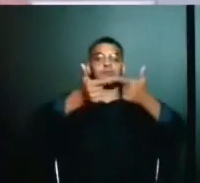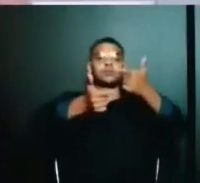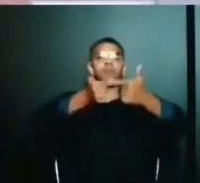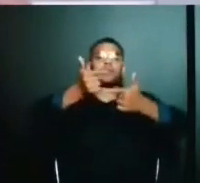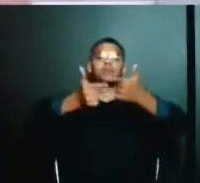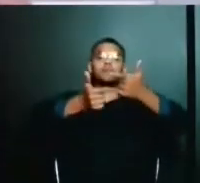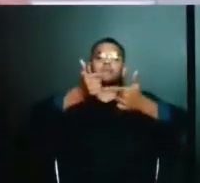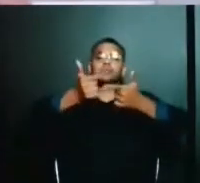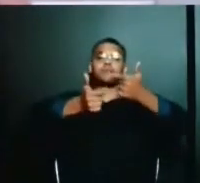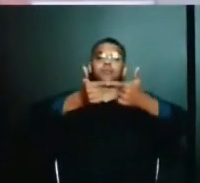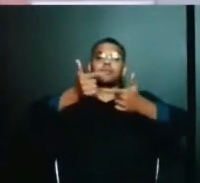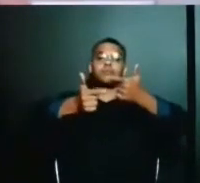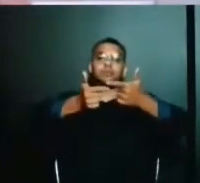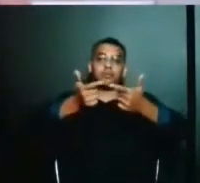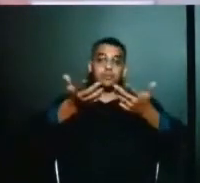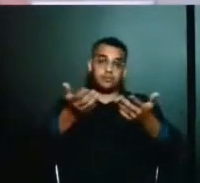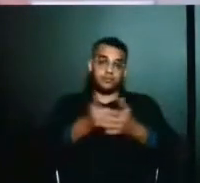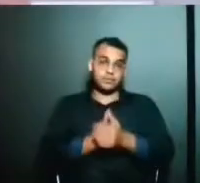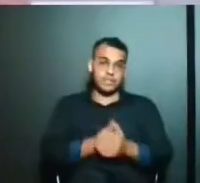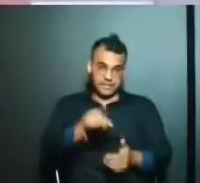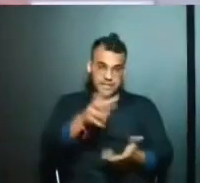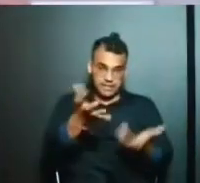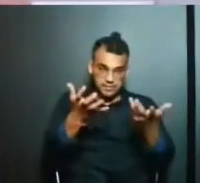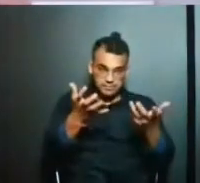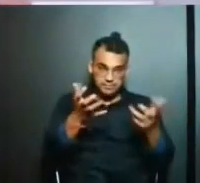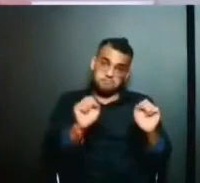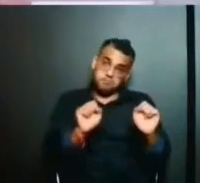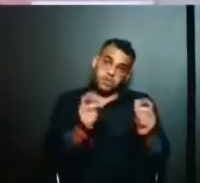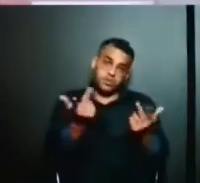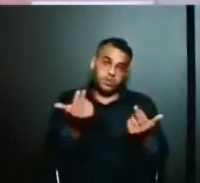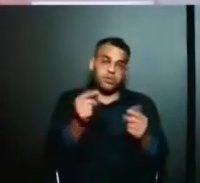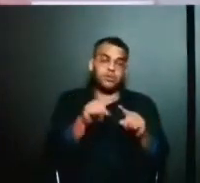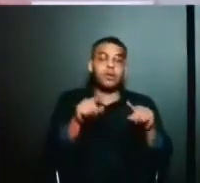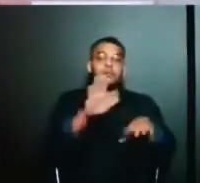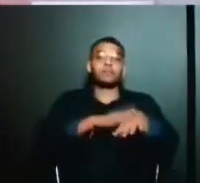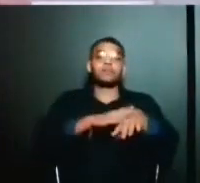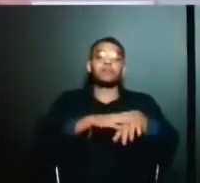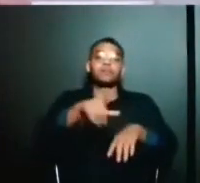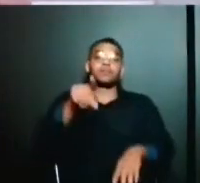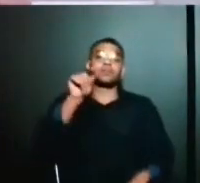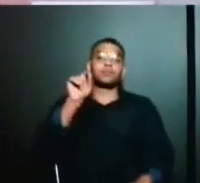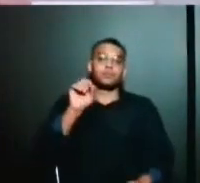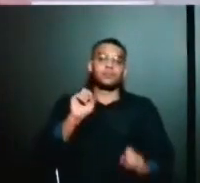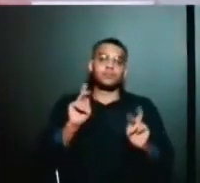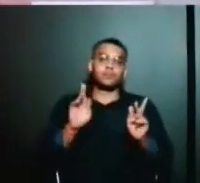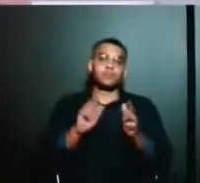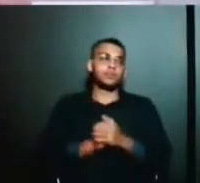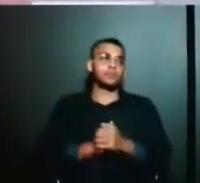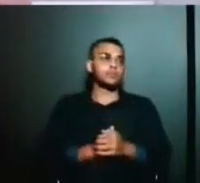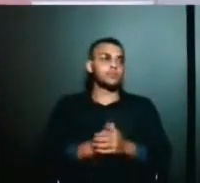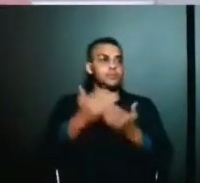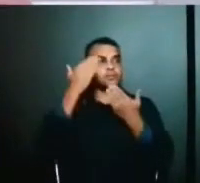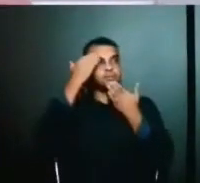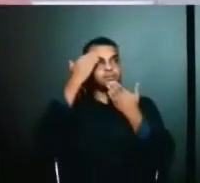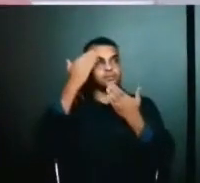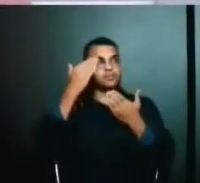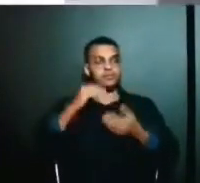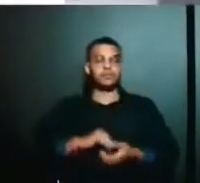trabalhar. Se você quiser fazer isso, você pode, mas é uma escolha, tá bem? Obrigada.